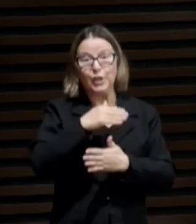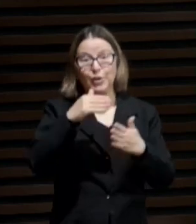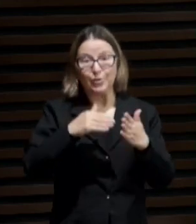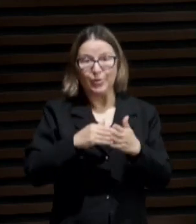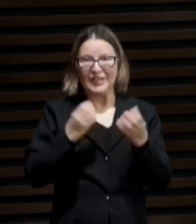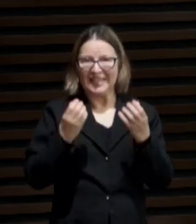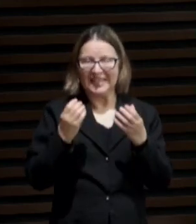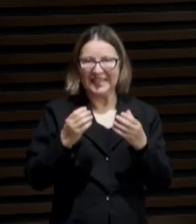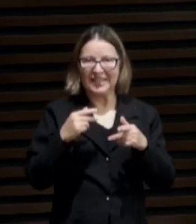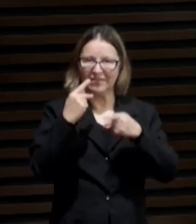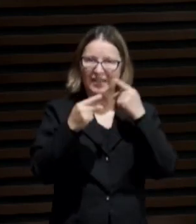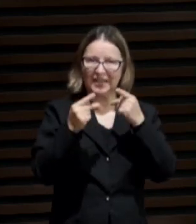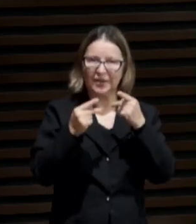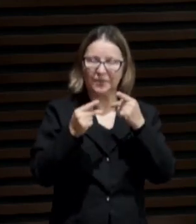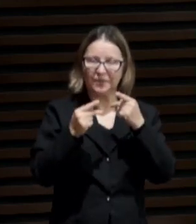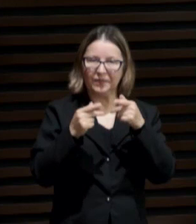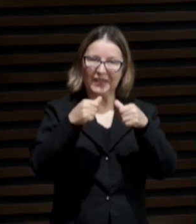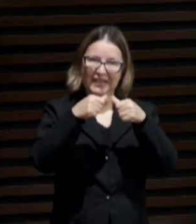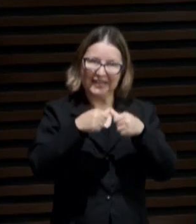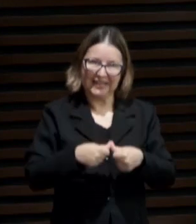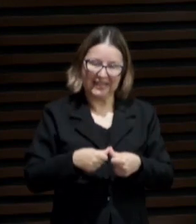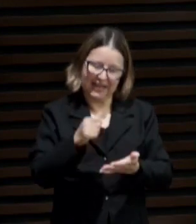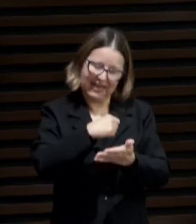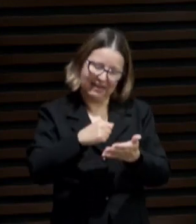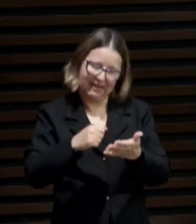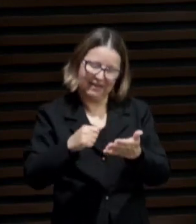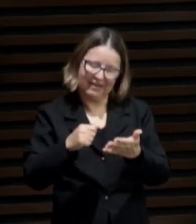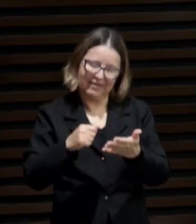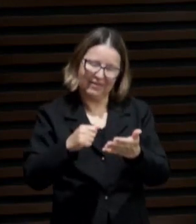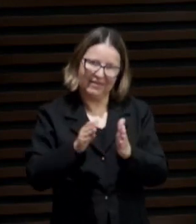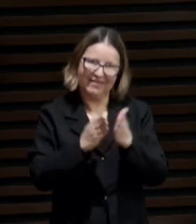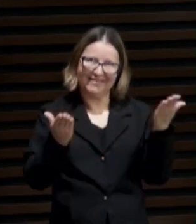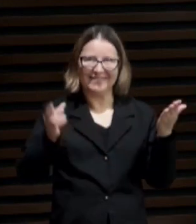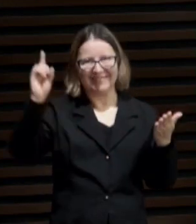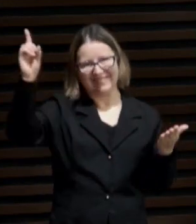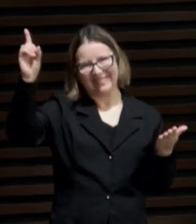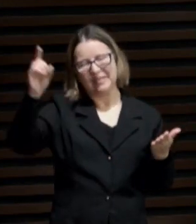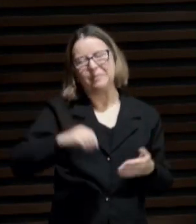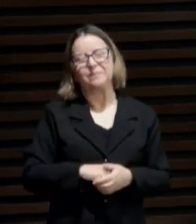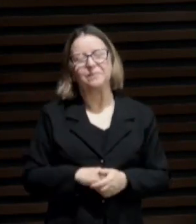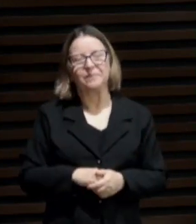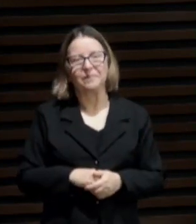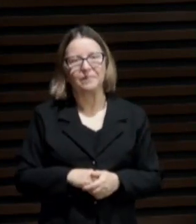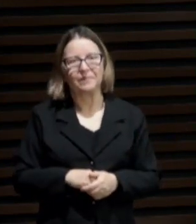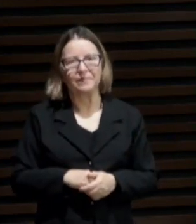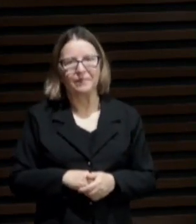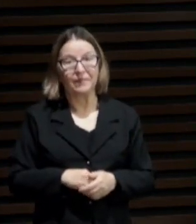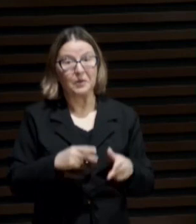está contido na palavra dEle. E uma coisa que me